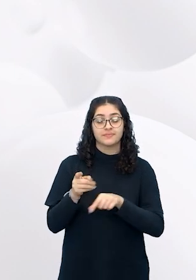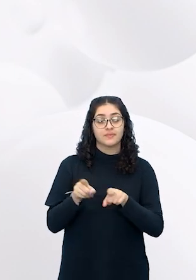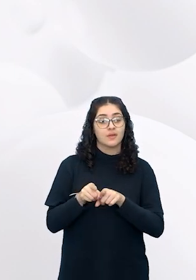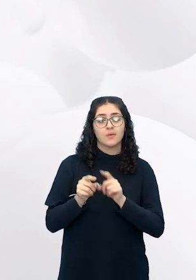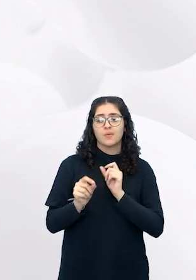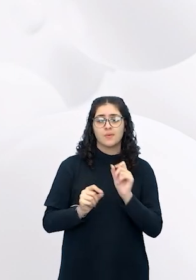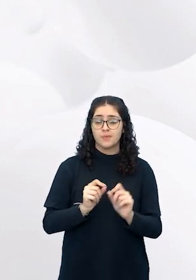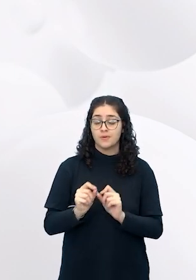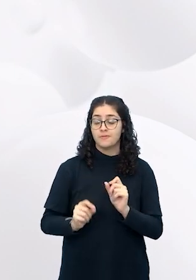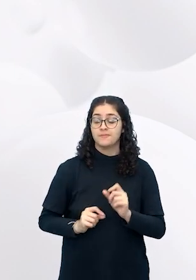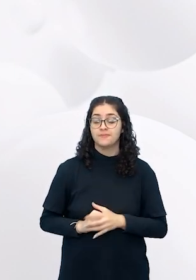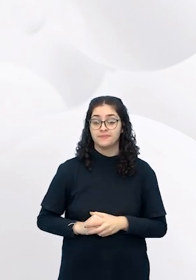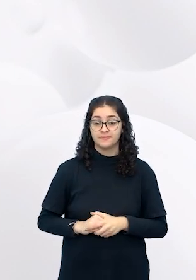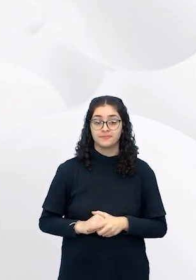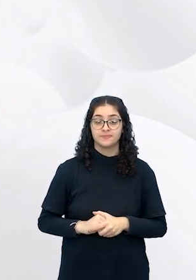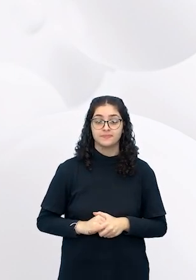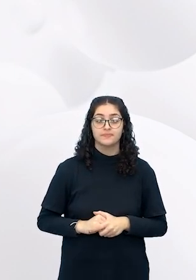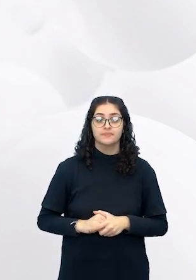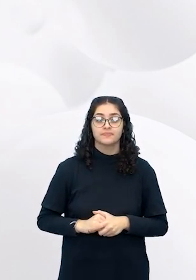tem como